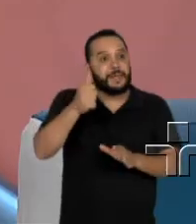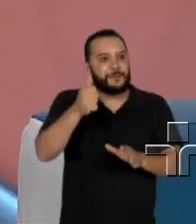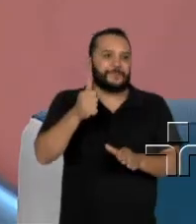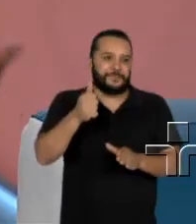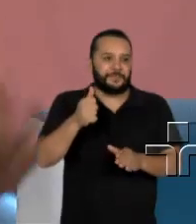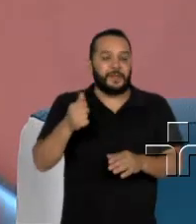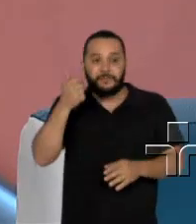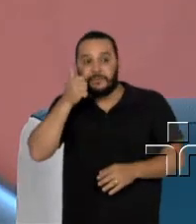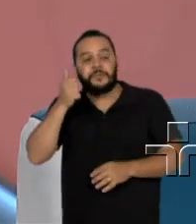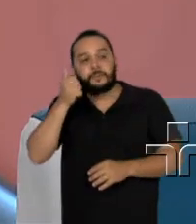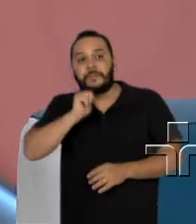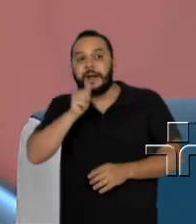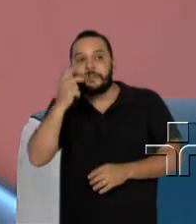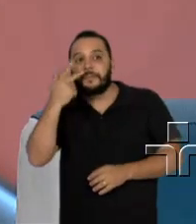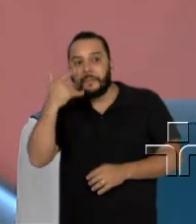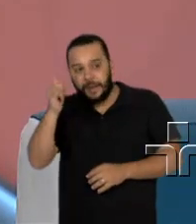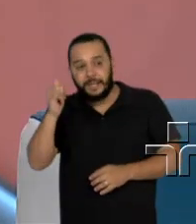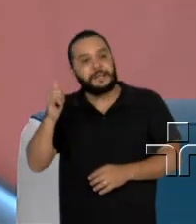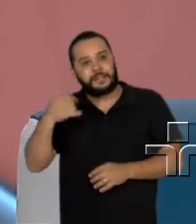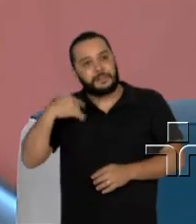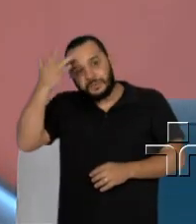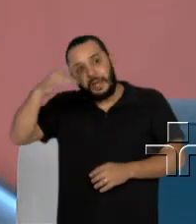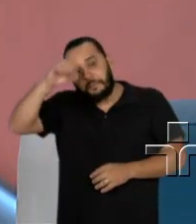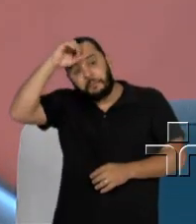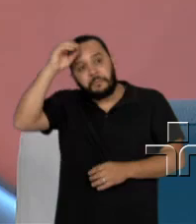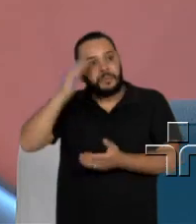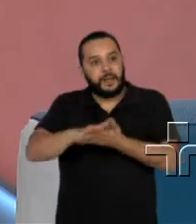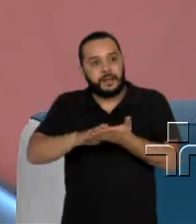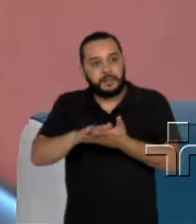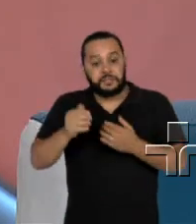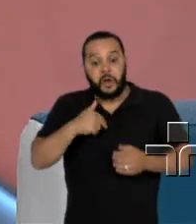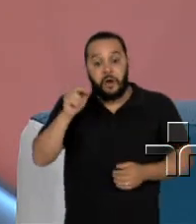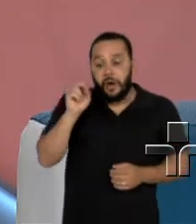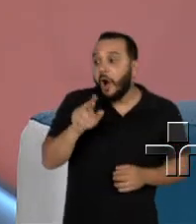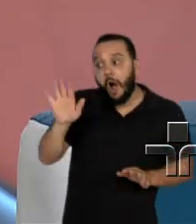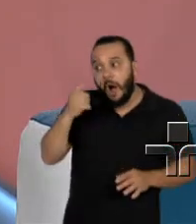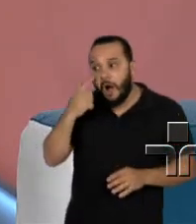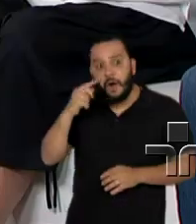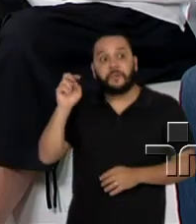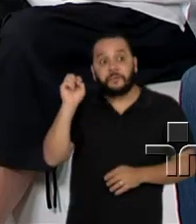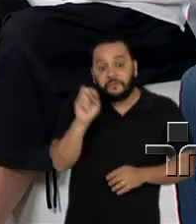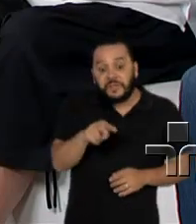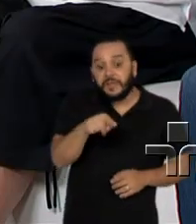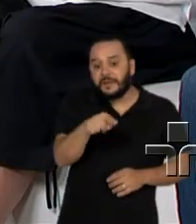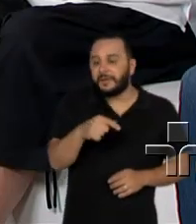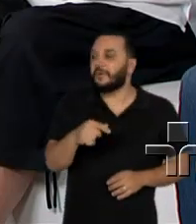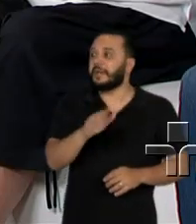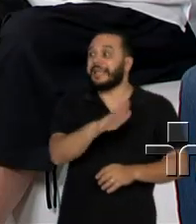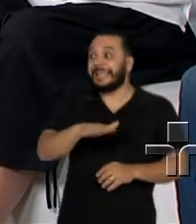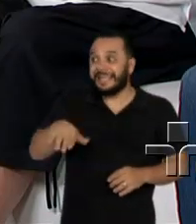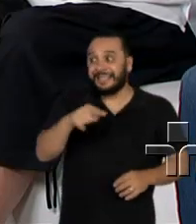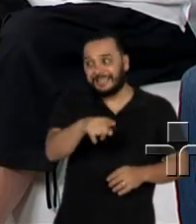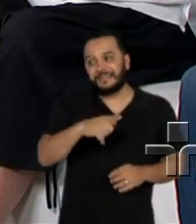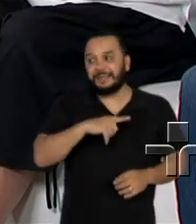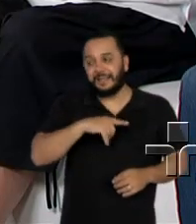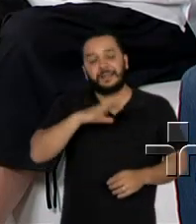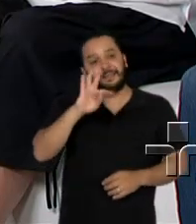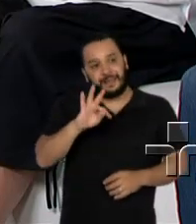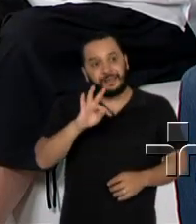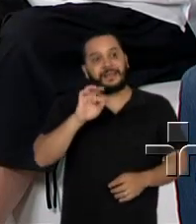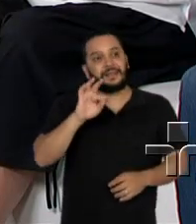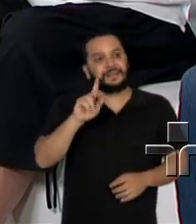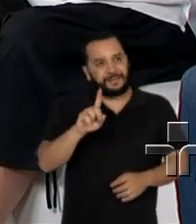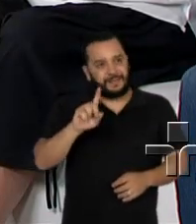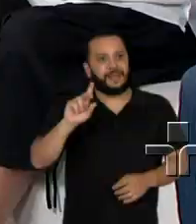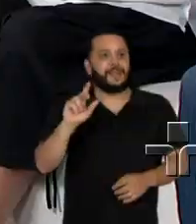gente acaba conversando com os pais olha a gente viu uma questão na sala porque na dança a gente como disposto dentro da sala nosso